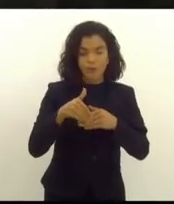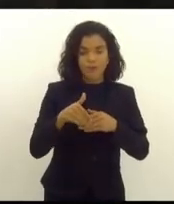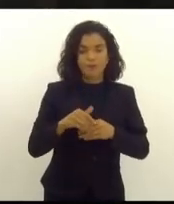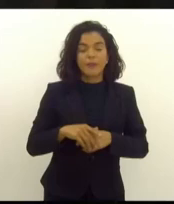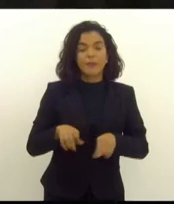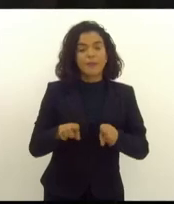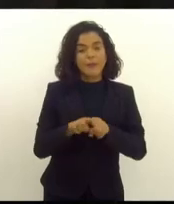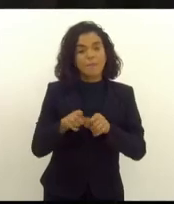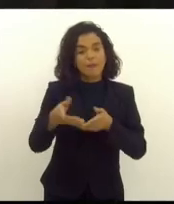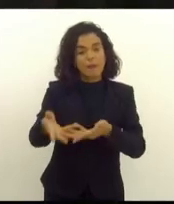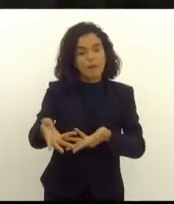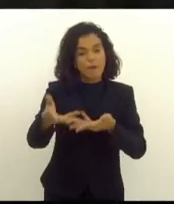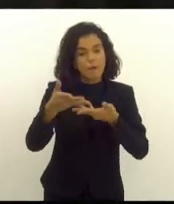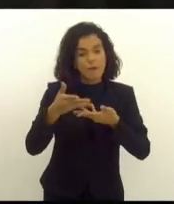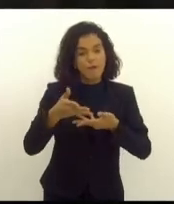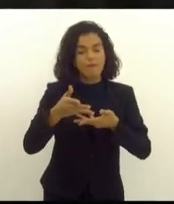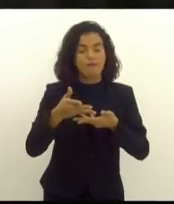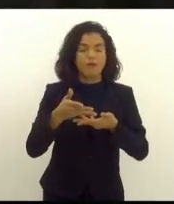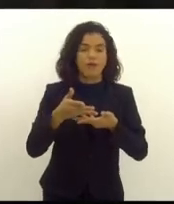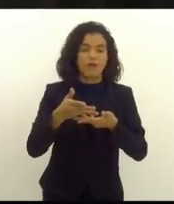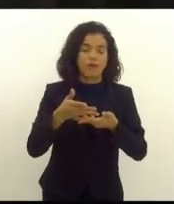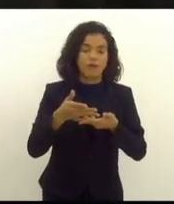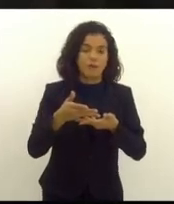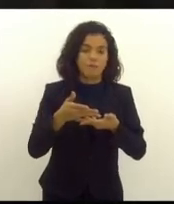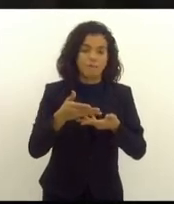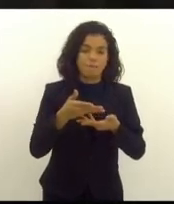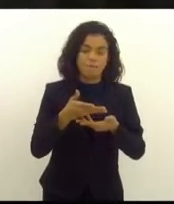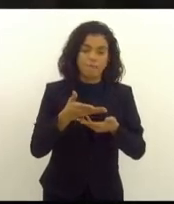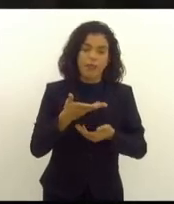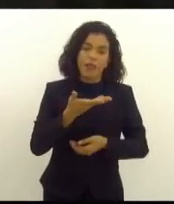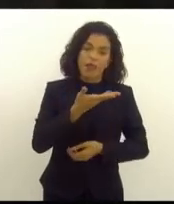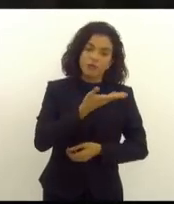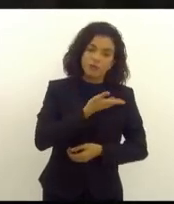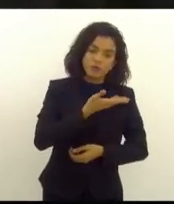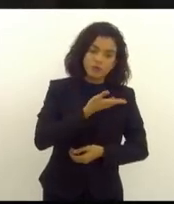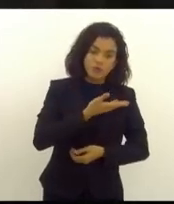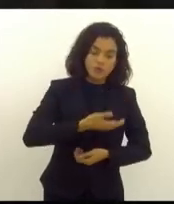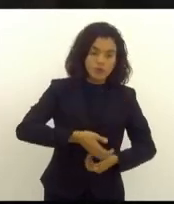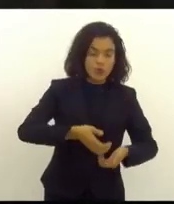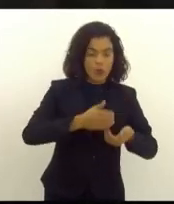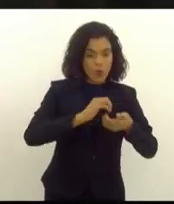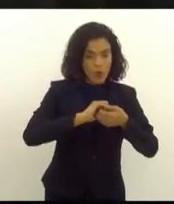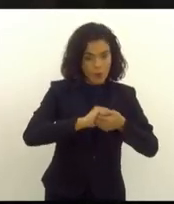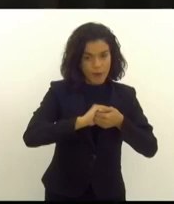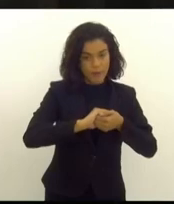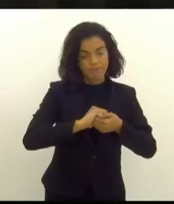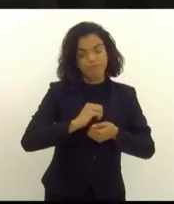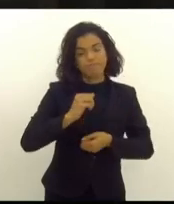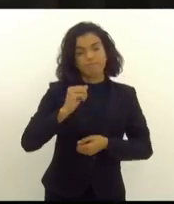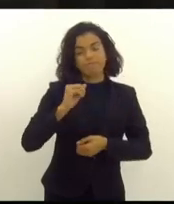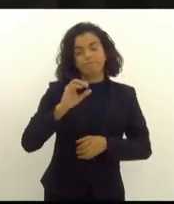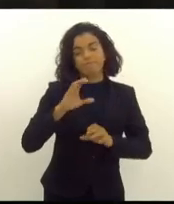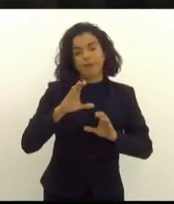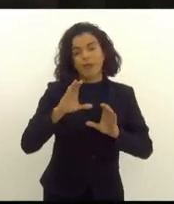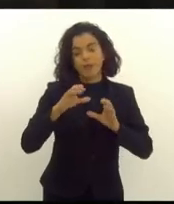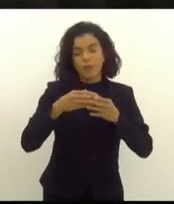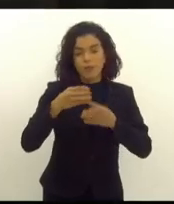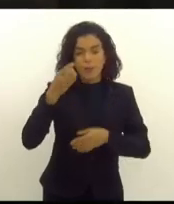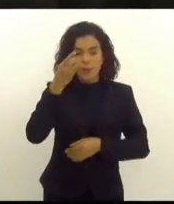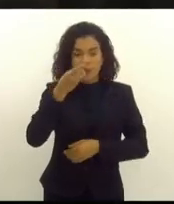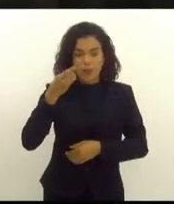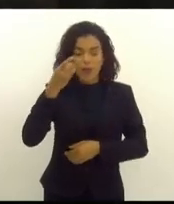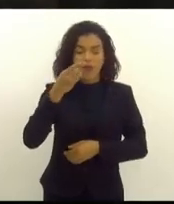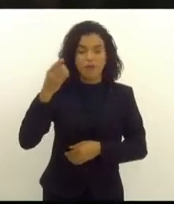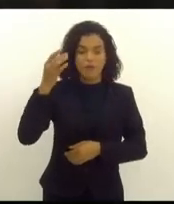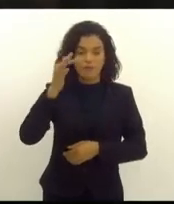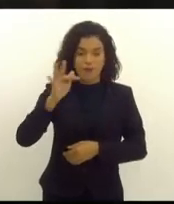convocar também aos companheiros parlamentares federais né do meu partido